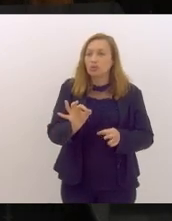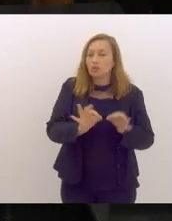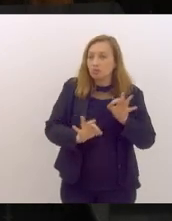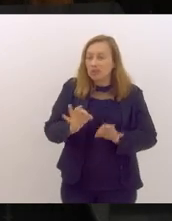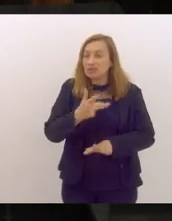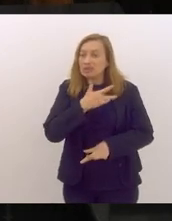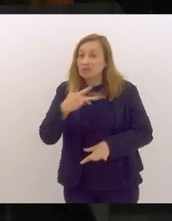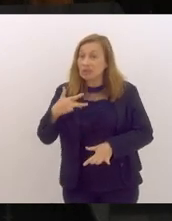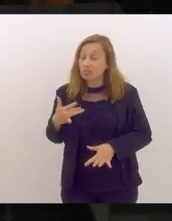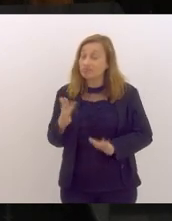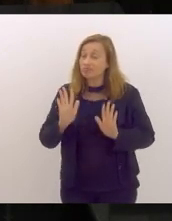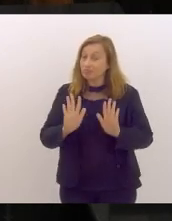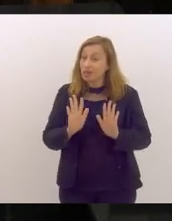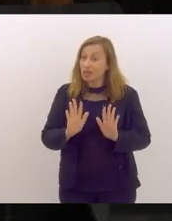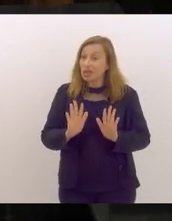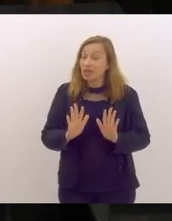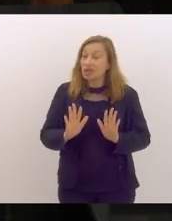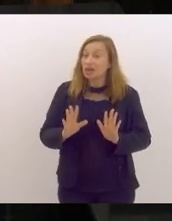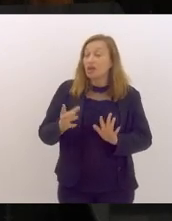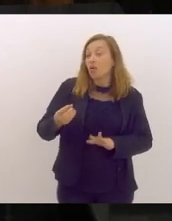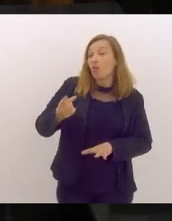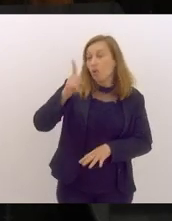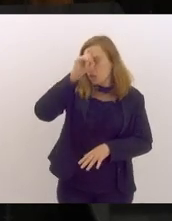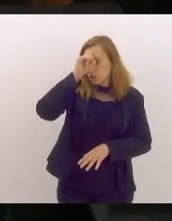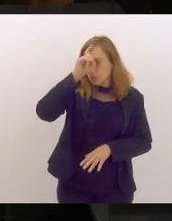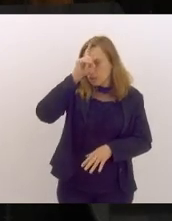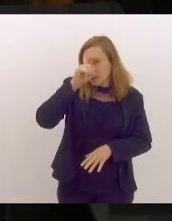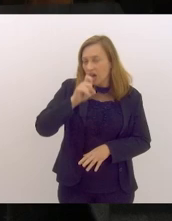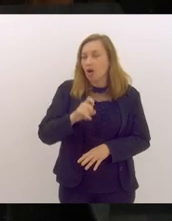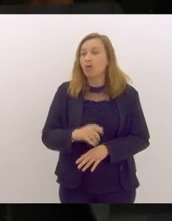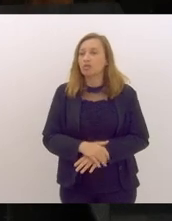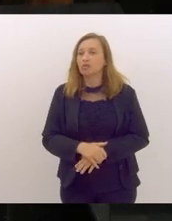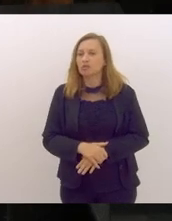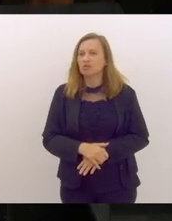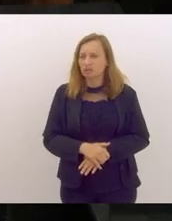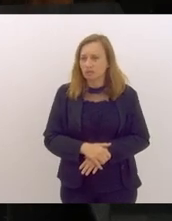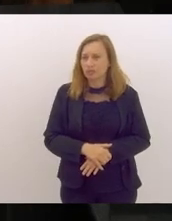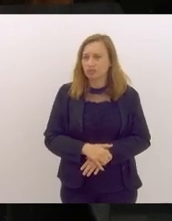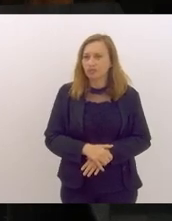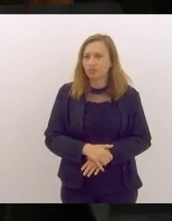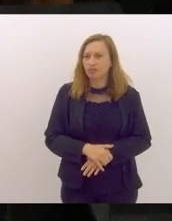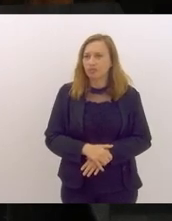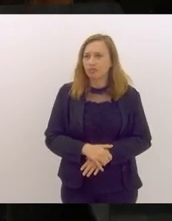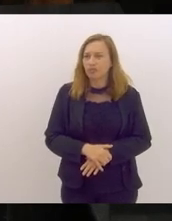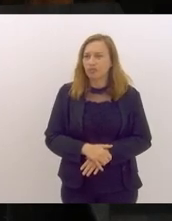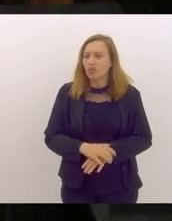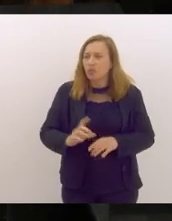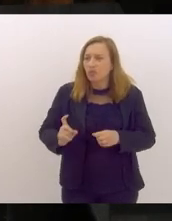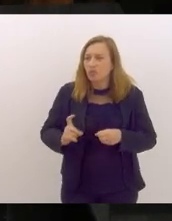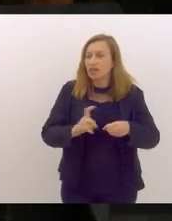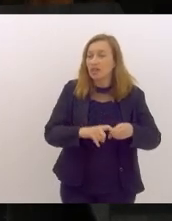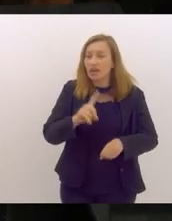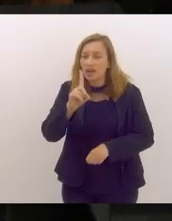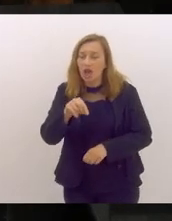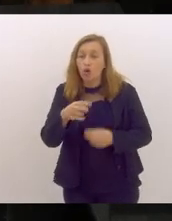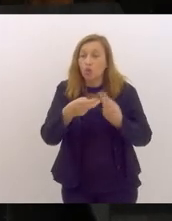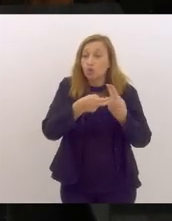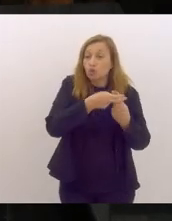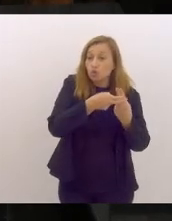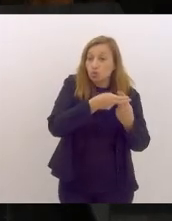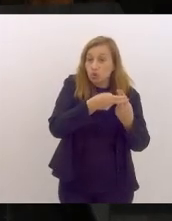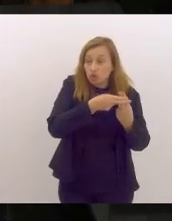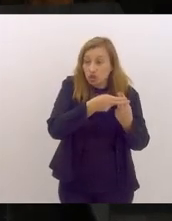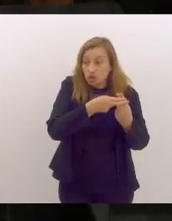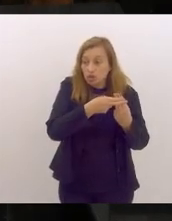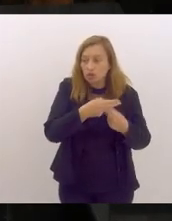consequentemente, a presença de um hospital filantrópico, mas de caráter público, né, conveniado que é com o SUS,